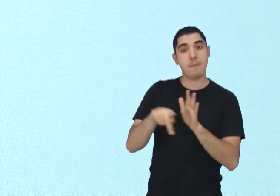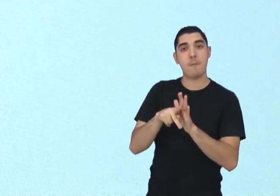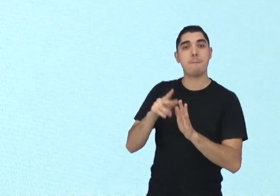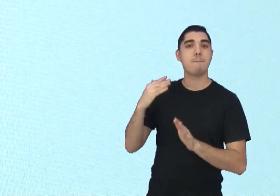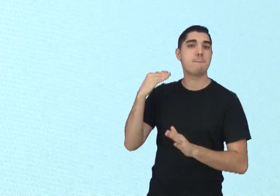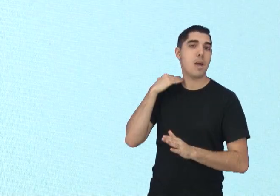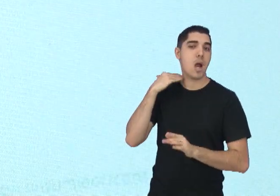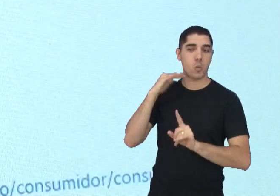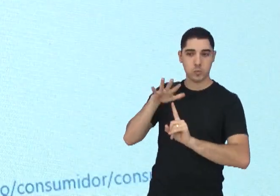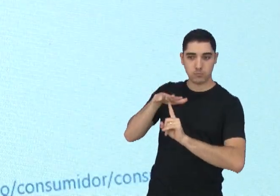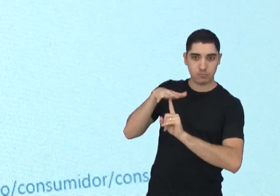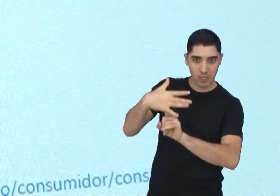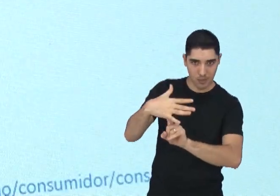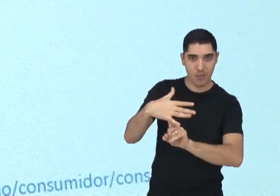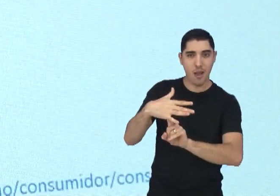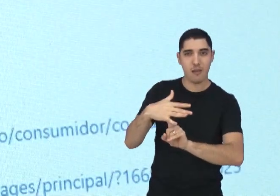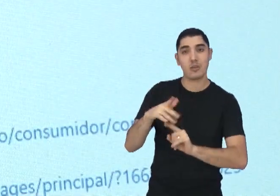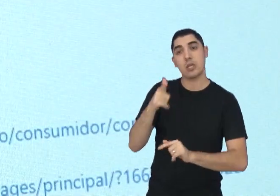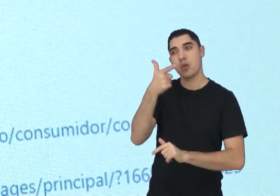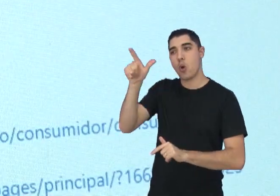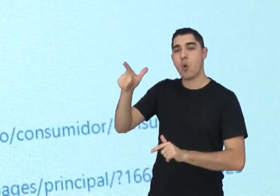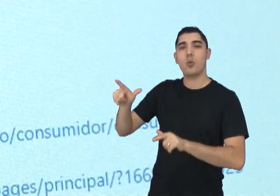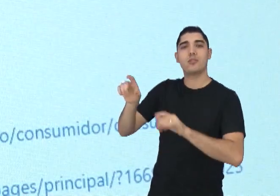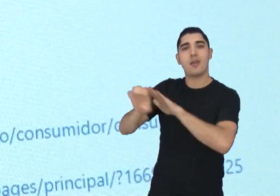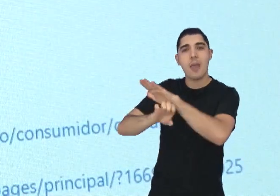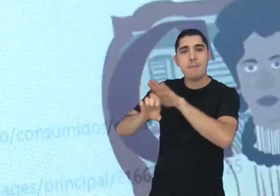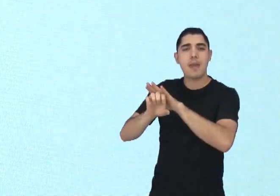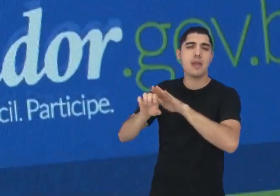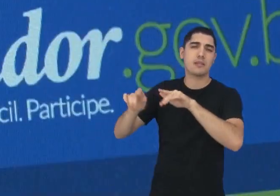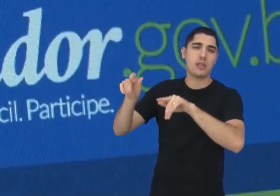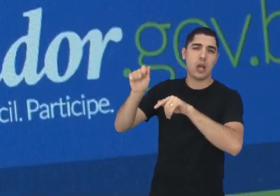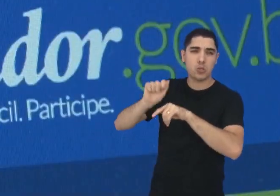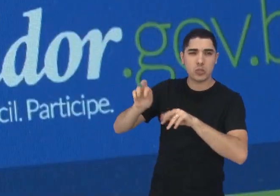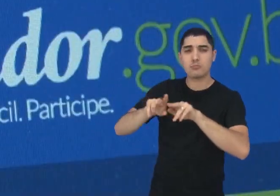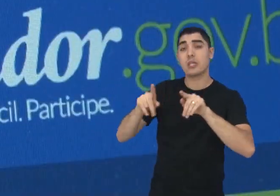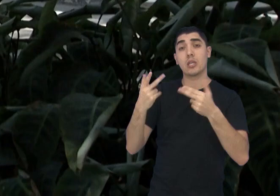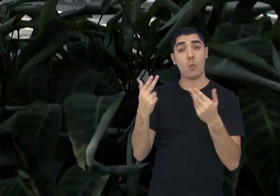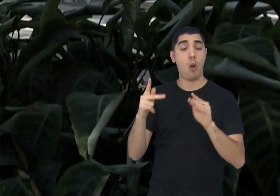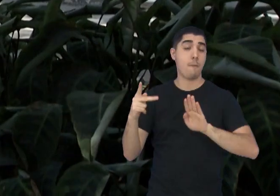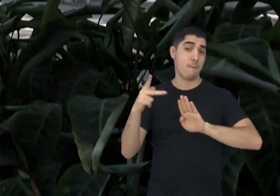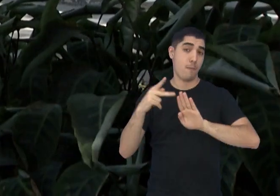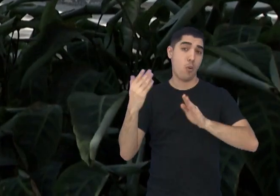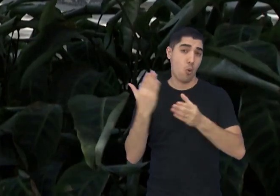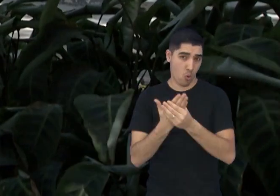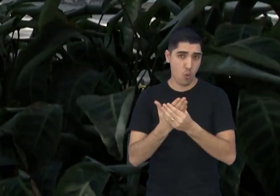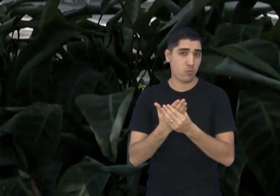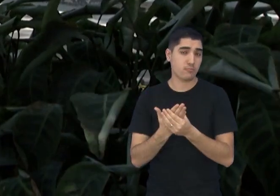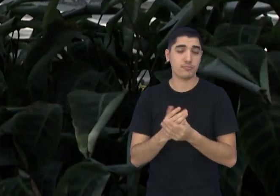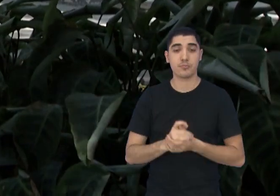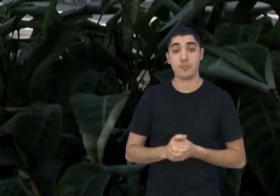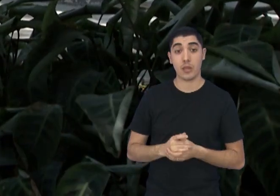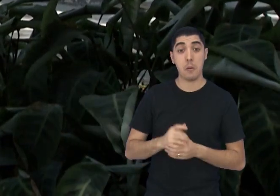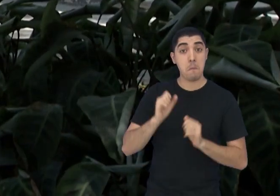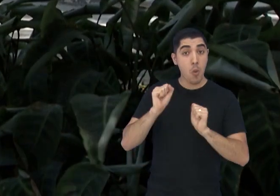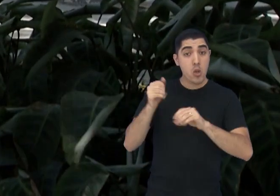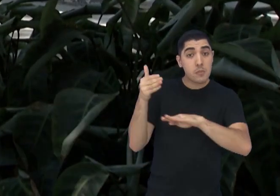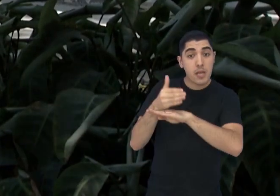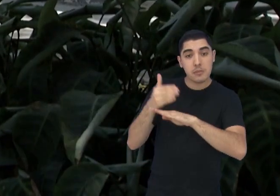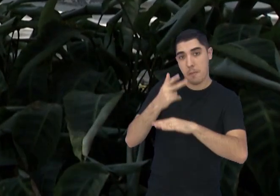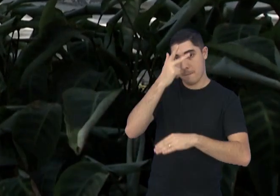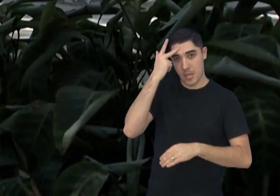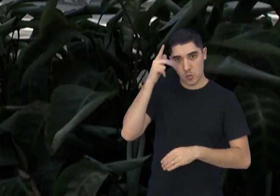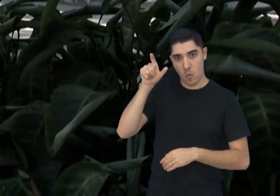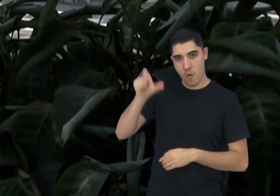Central e outras entidades, como os PROCONs do país. Podem participar do mutirão pessoas físicas